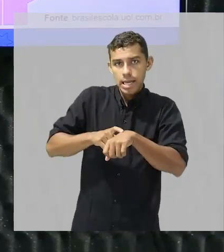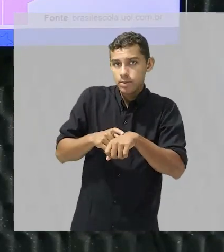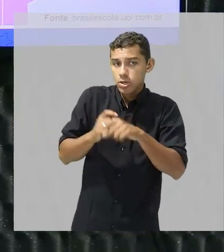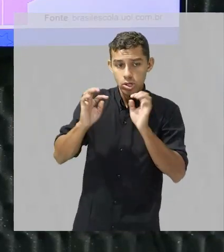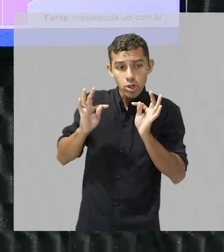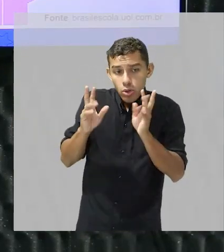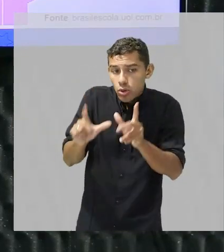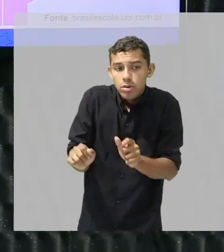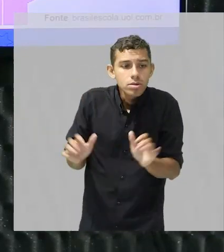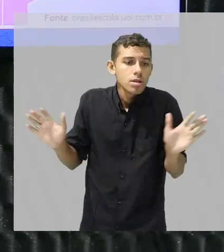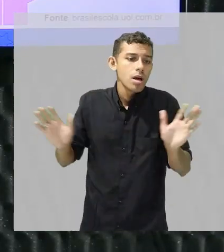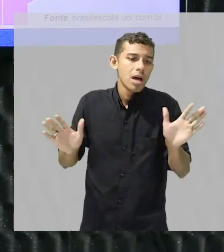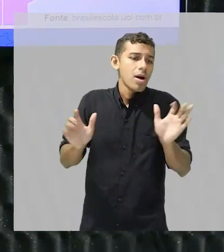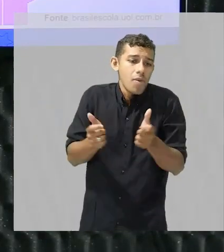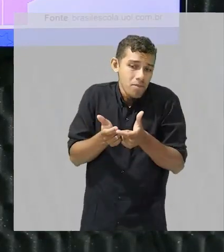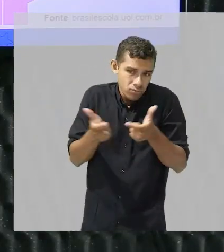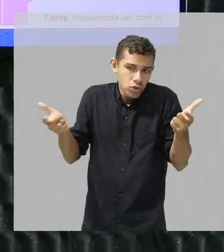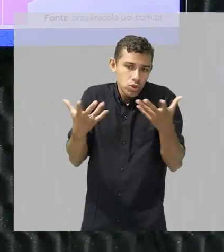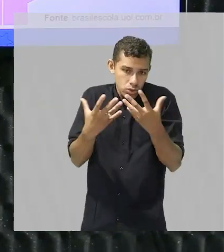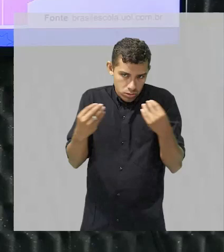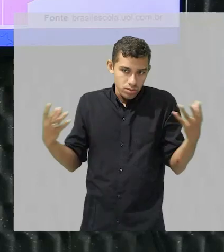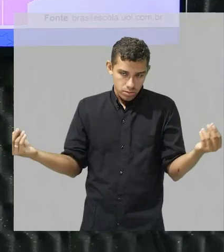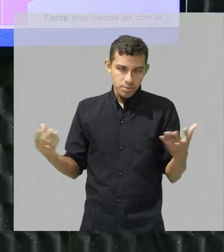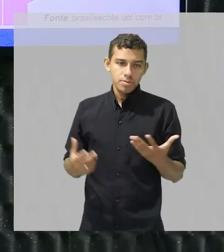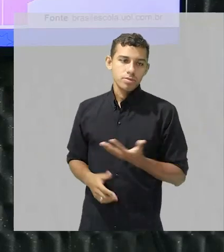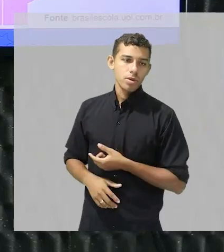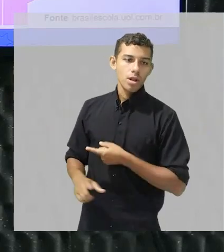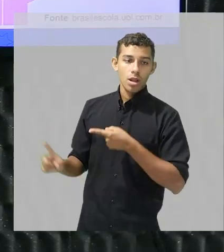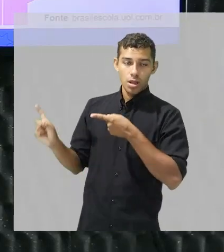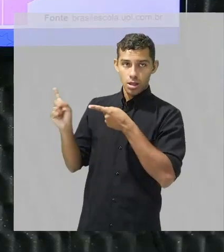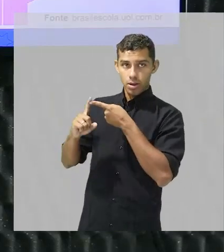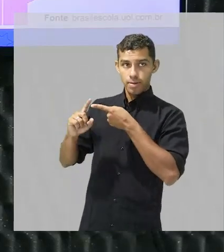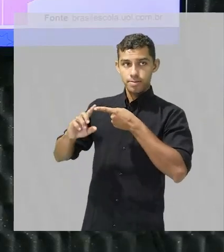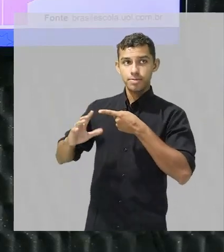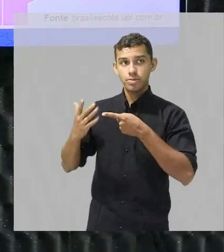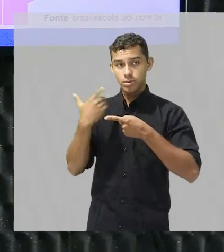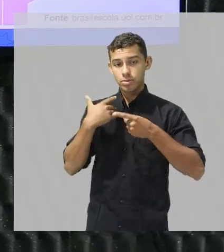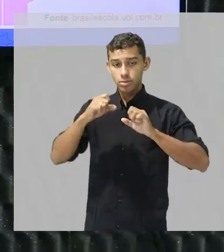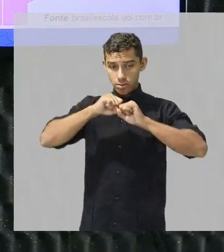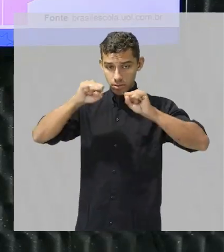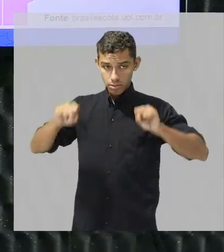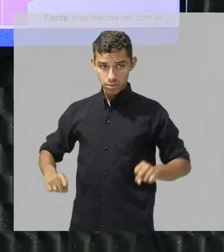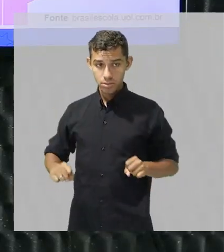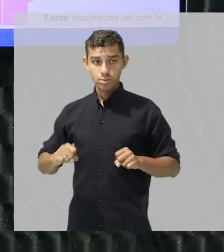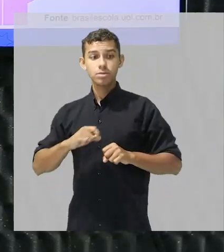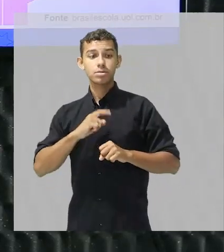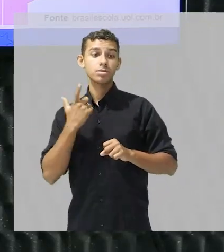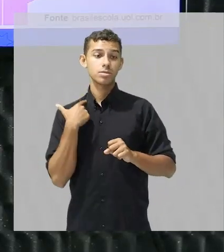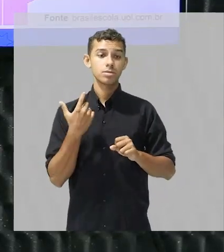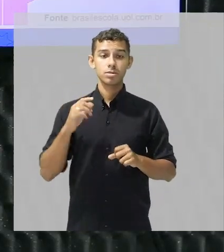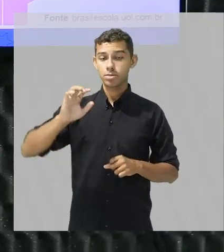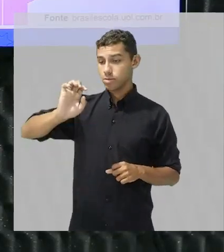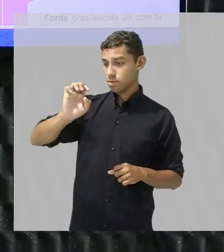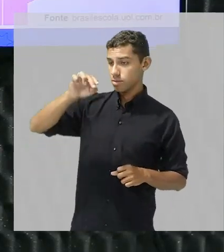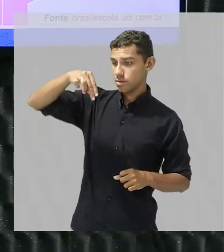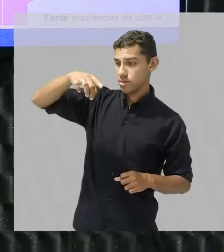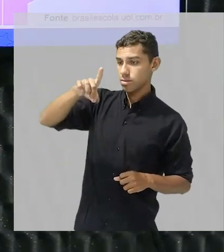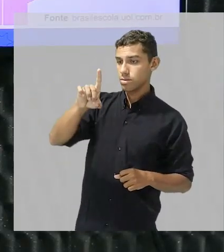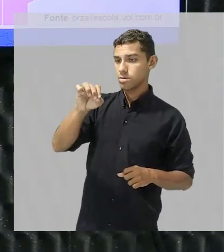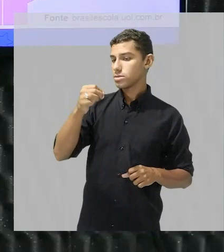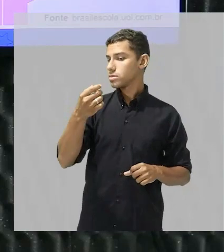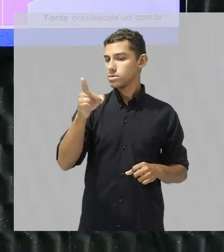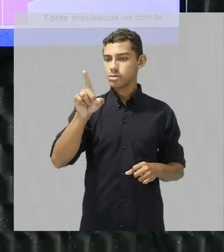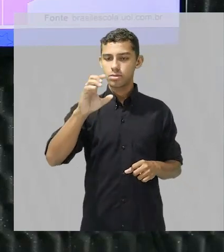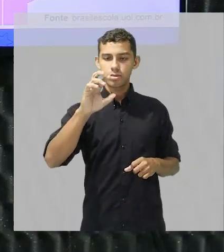mencionar todos eles, porque são bastante hormônios. Mas o sistema endócrino, ele apresenta glândulas endócrinas. Ele não é um